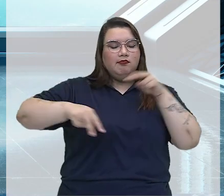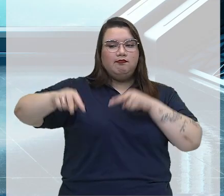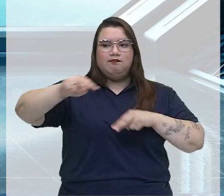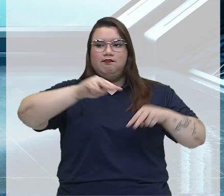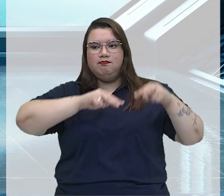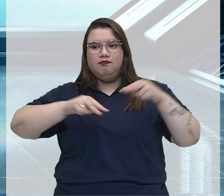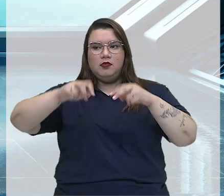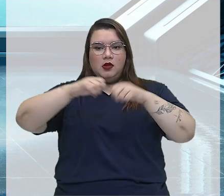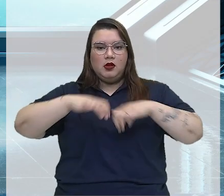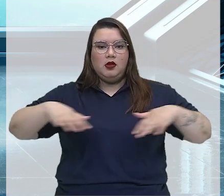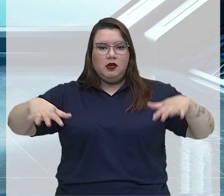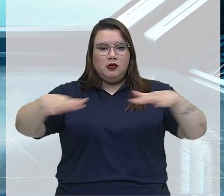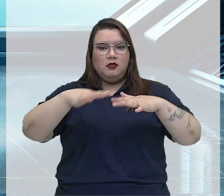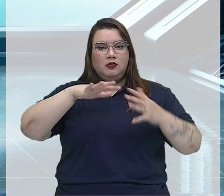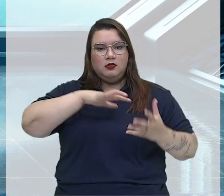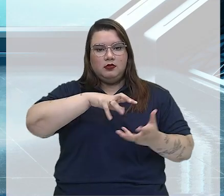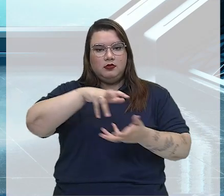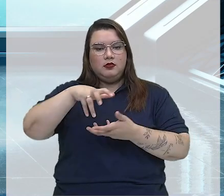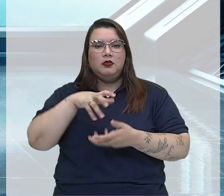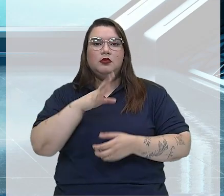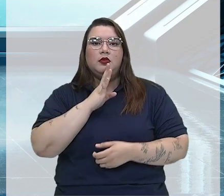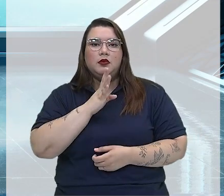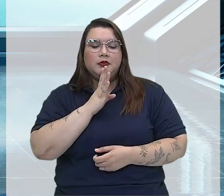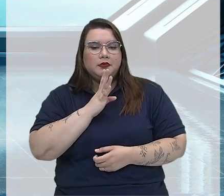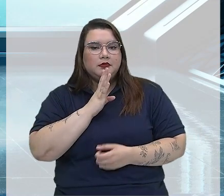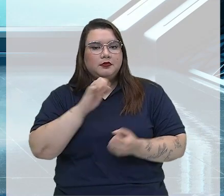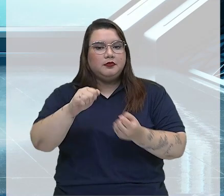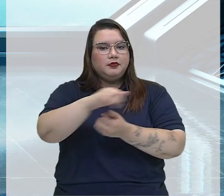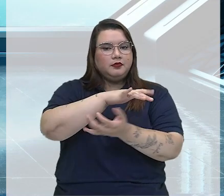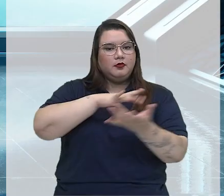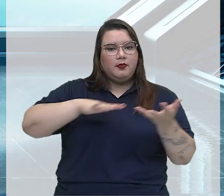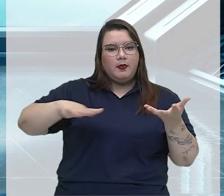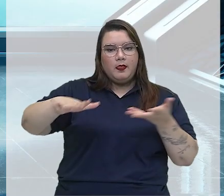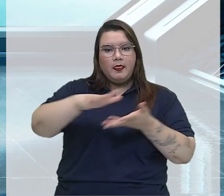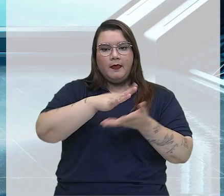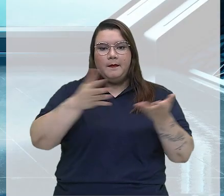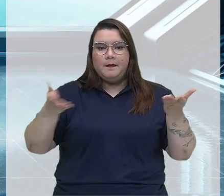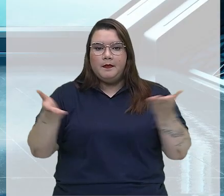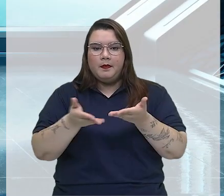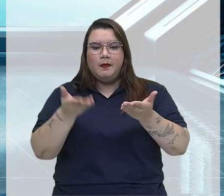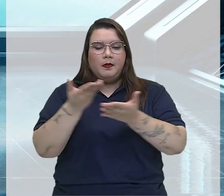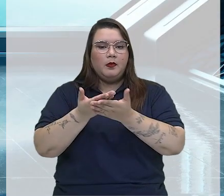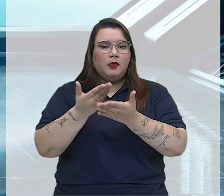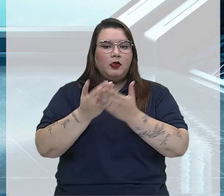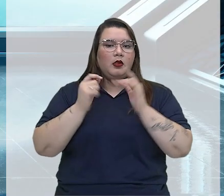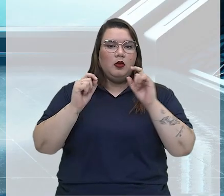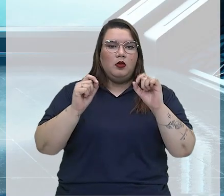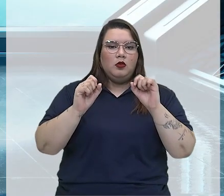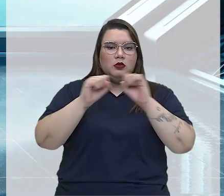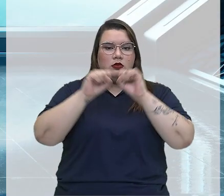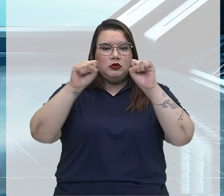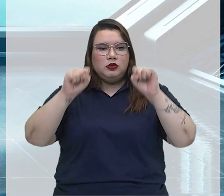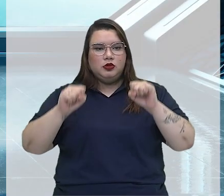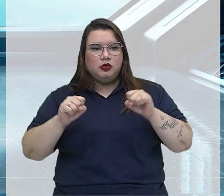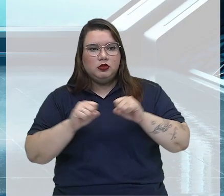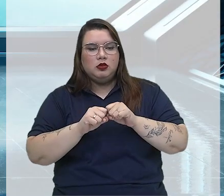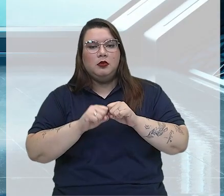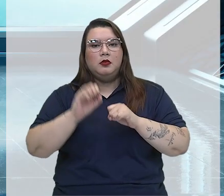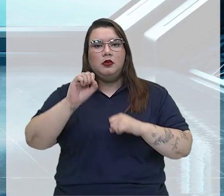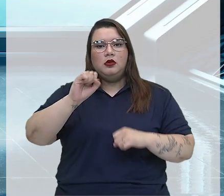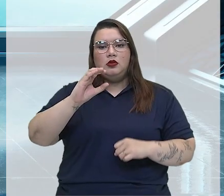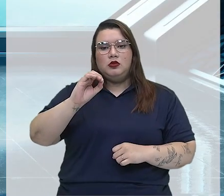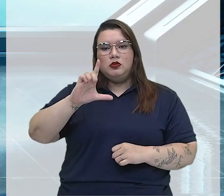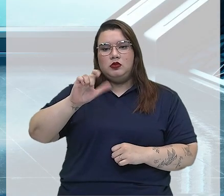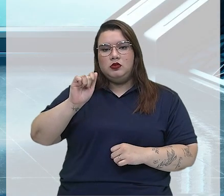cada vez mais a nossa superfície terrestre para o espaço. Vamos falar muito sobre o Sistema Solar. O